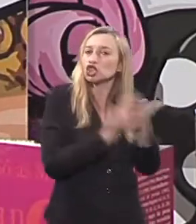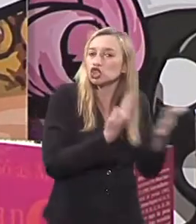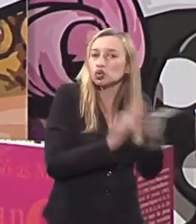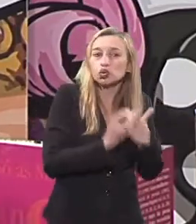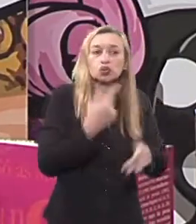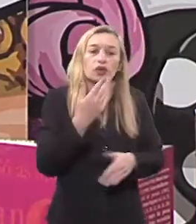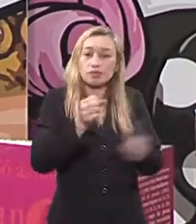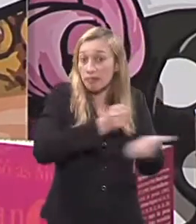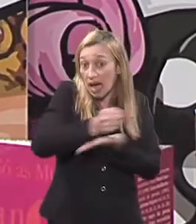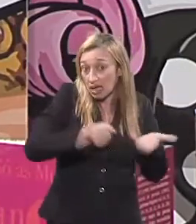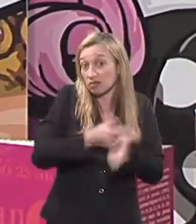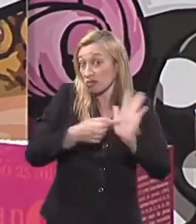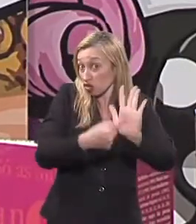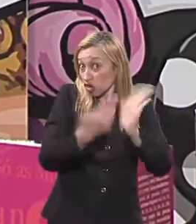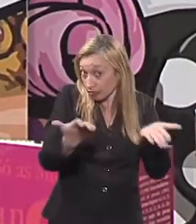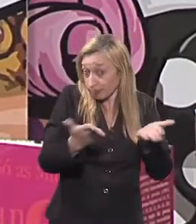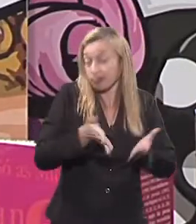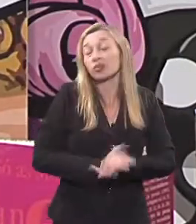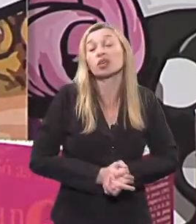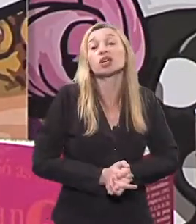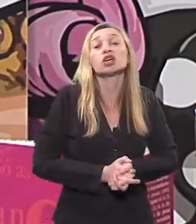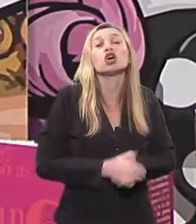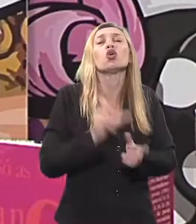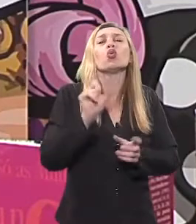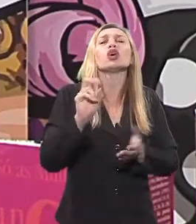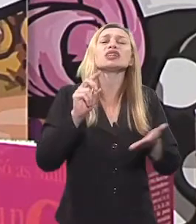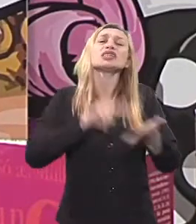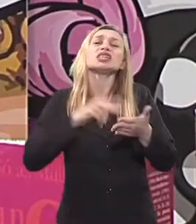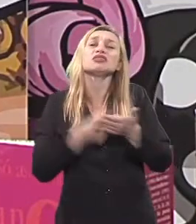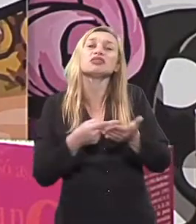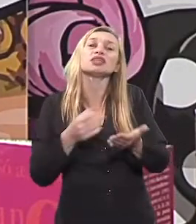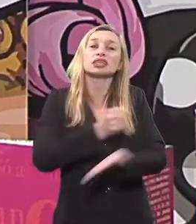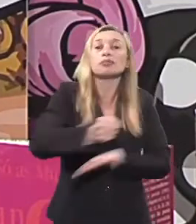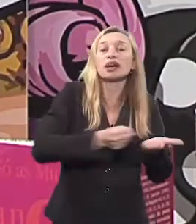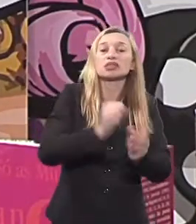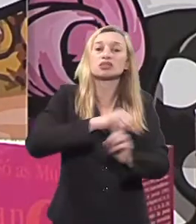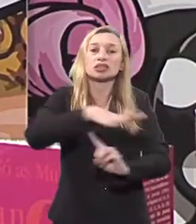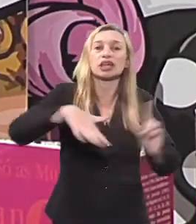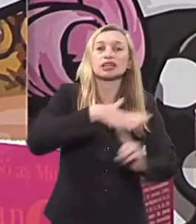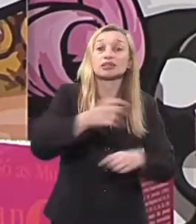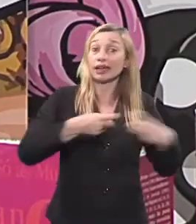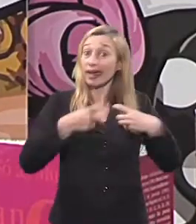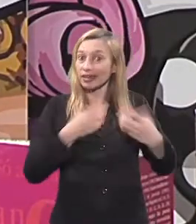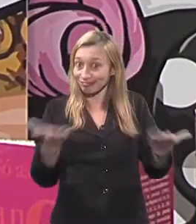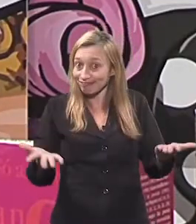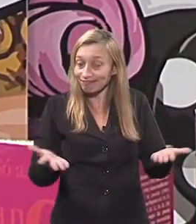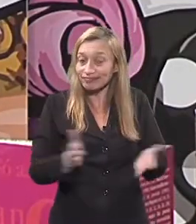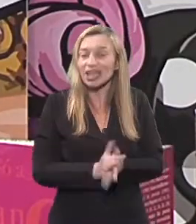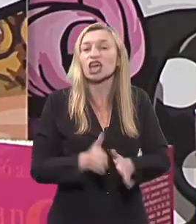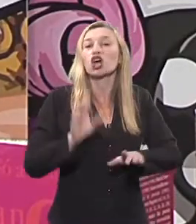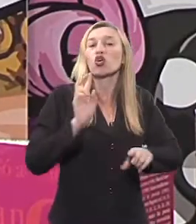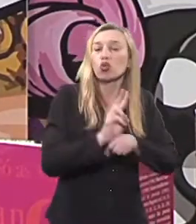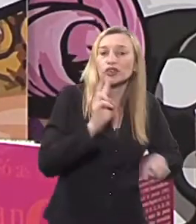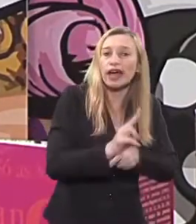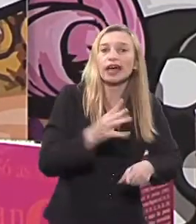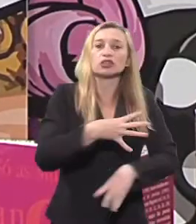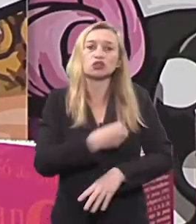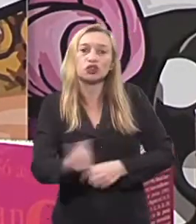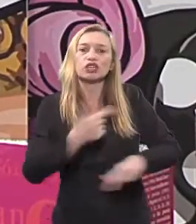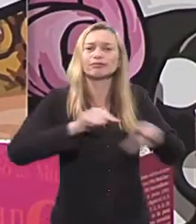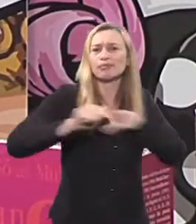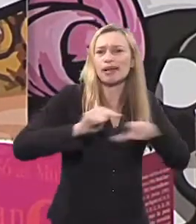estudo aí básico vai demonstrar isso. E o que significa estar na base da sociedade? É estar na guerra, né? É cuidar do